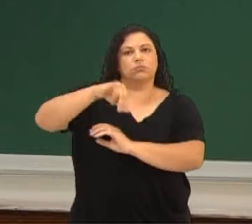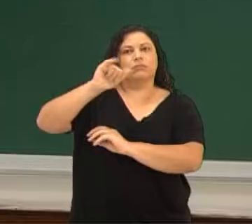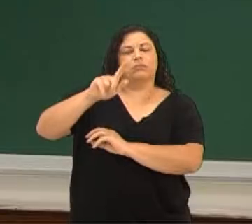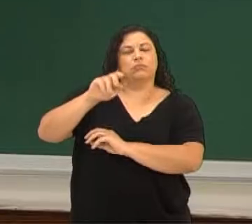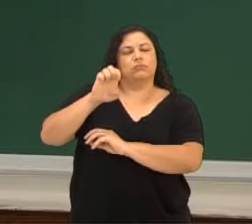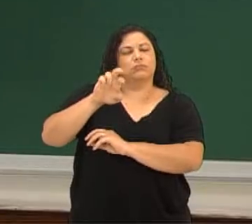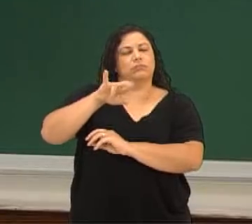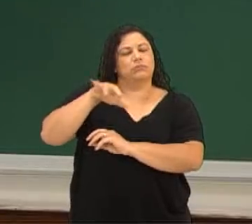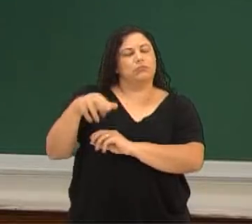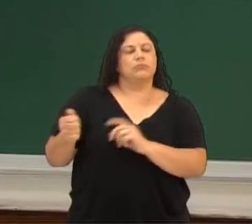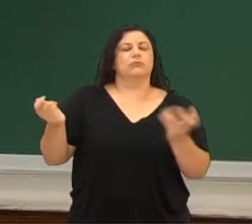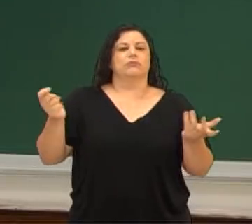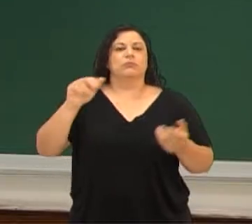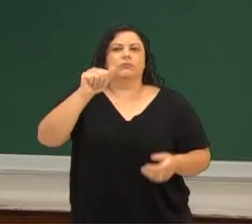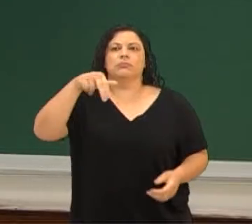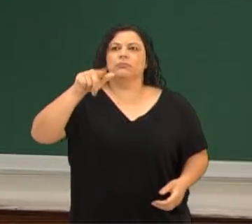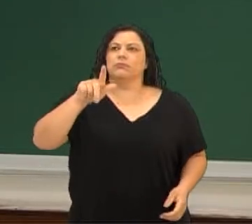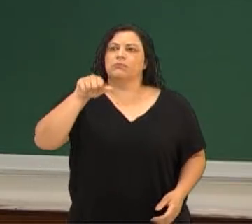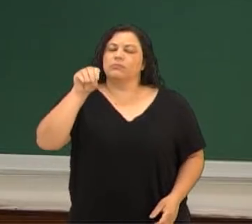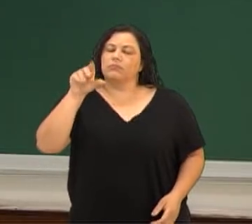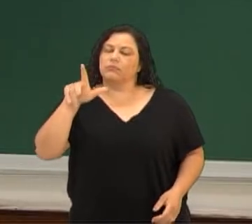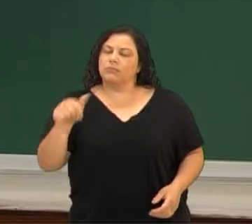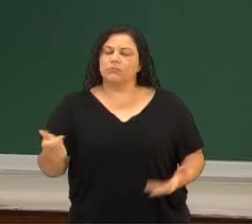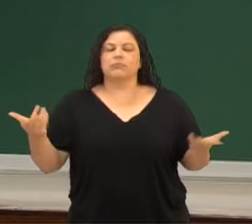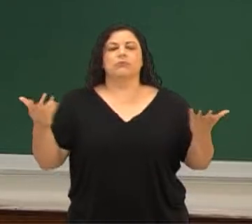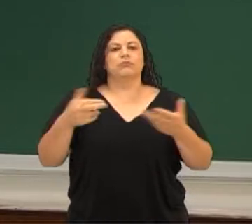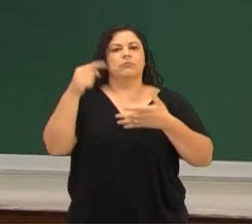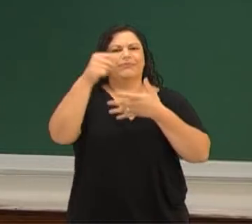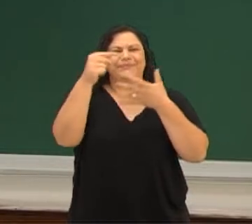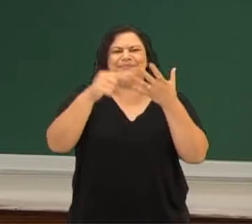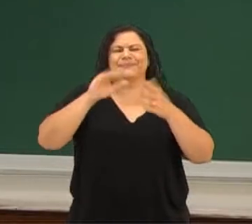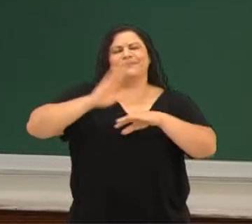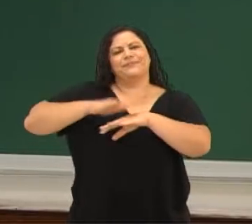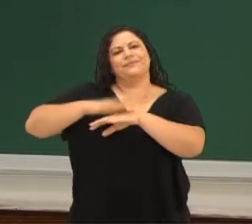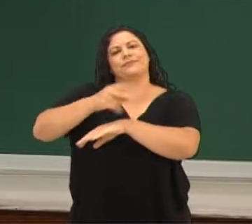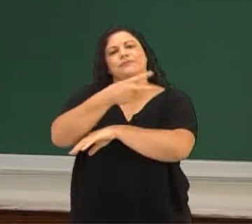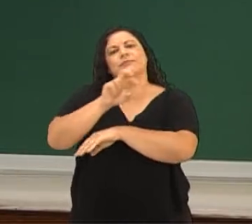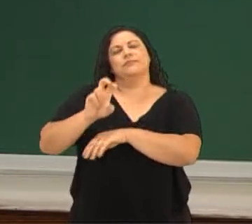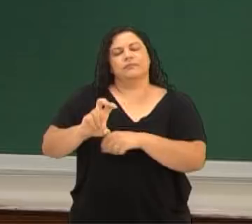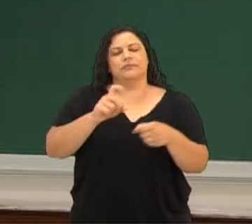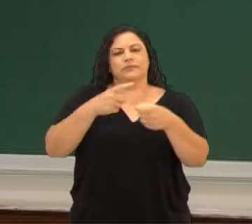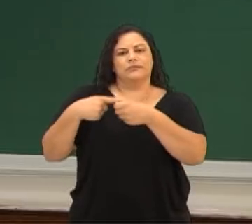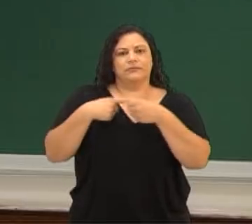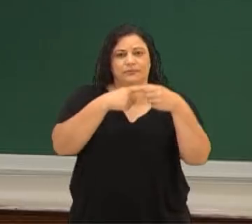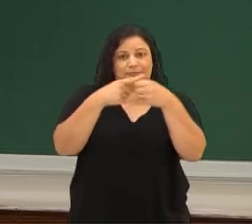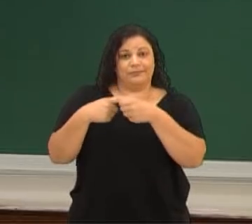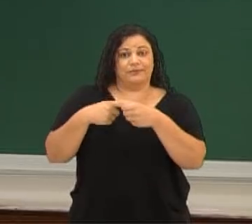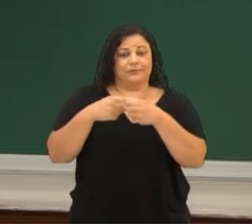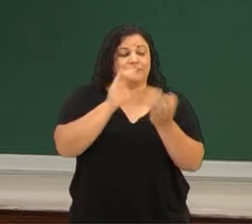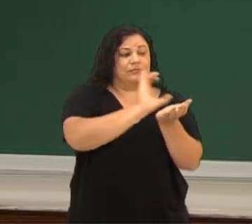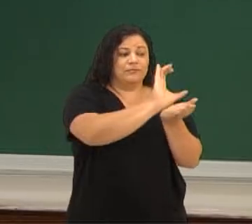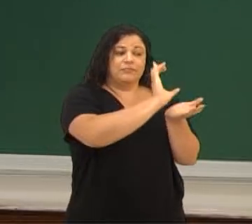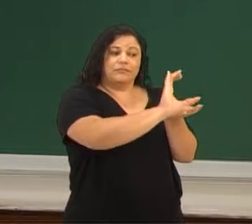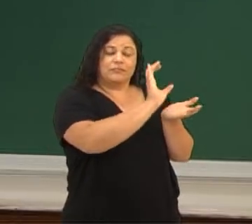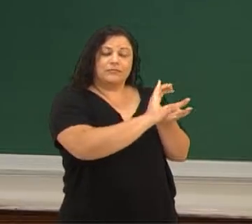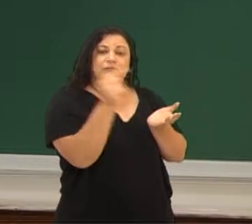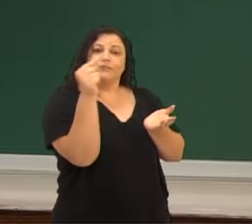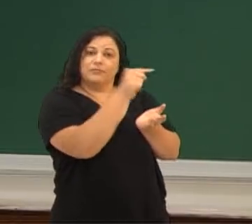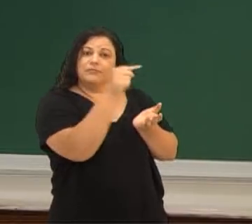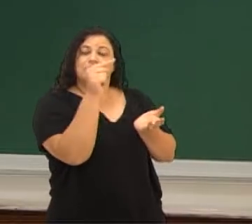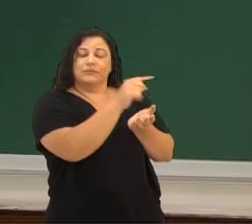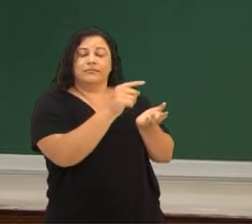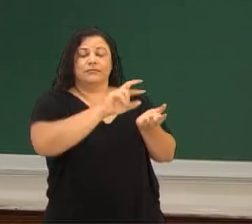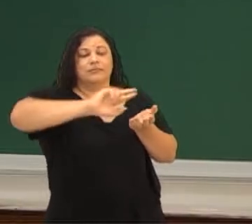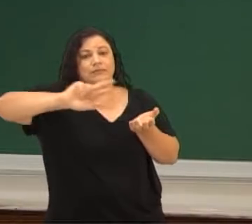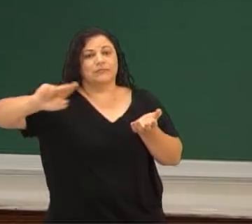né? Tem Angola, são mais de 25 cidades que a SeedStars investiu com as startups,